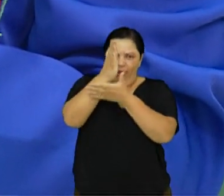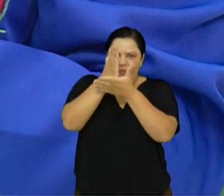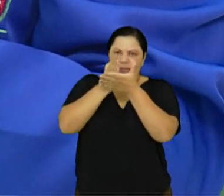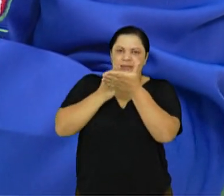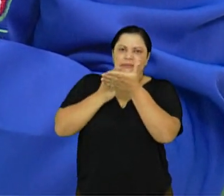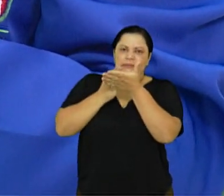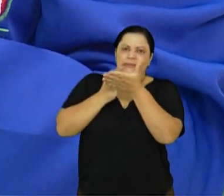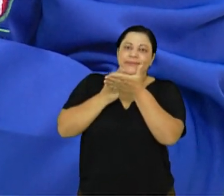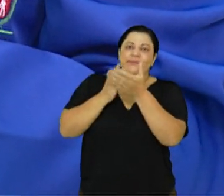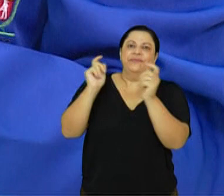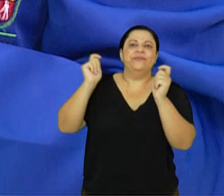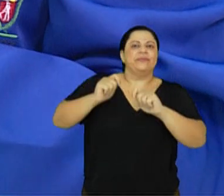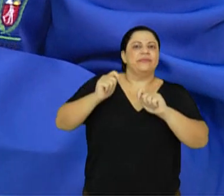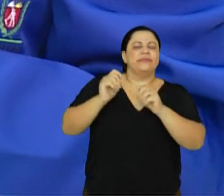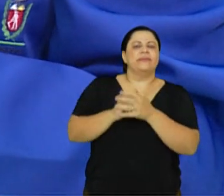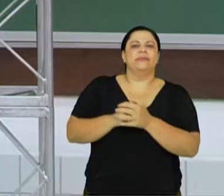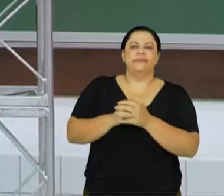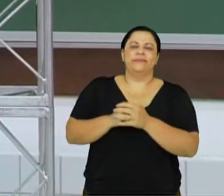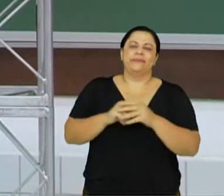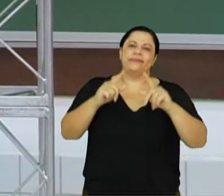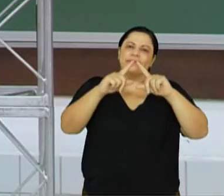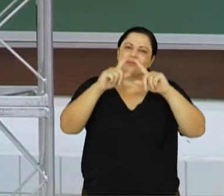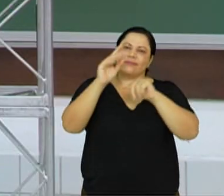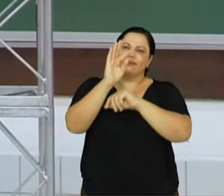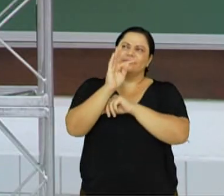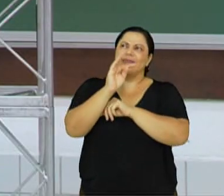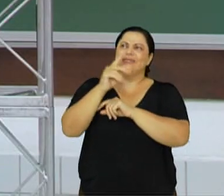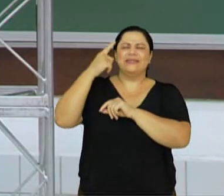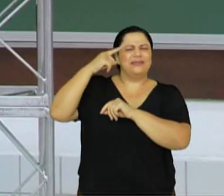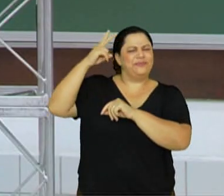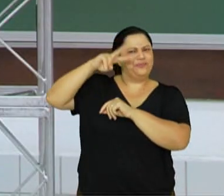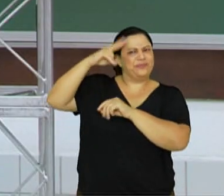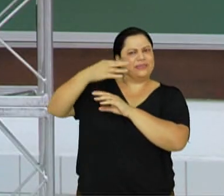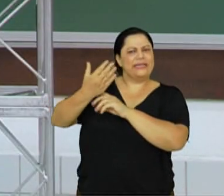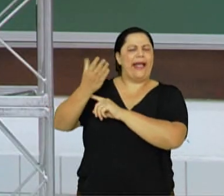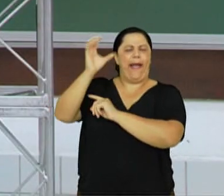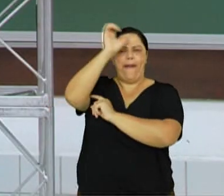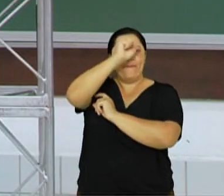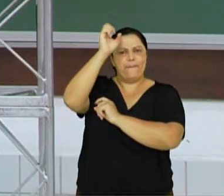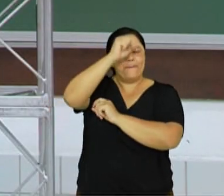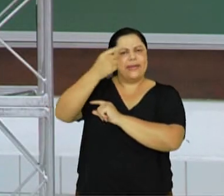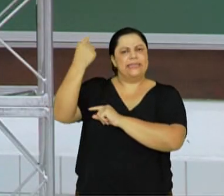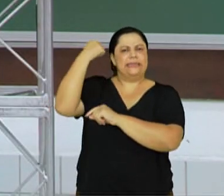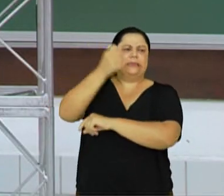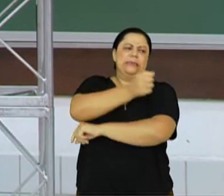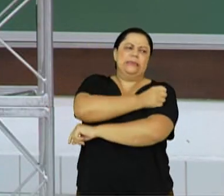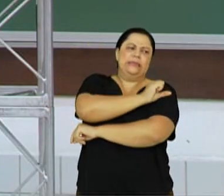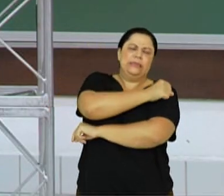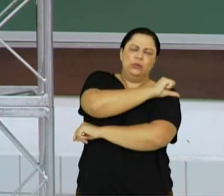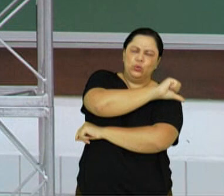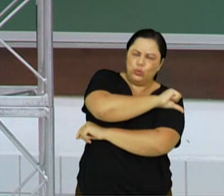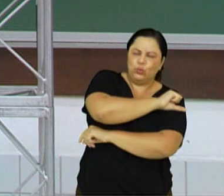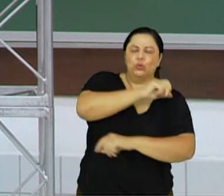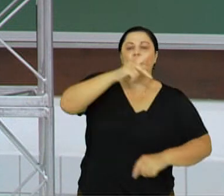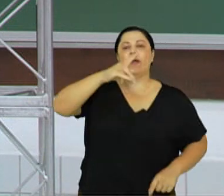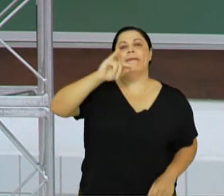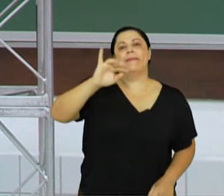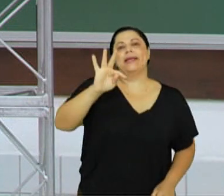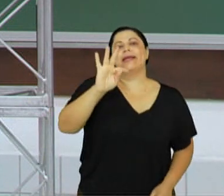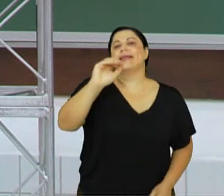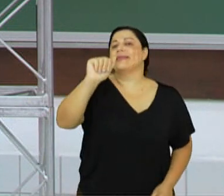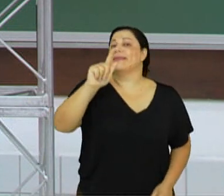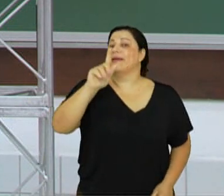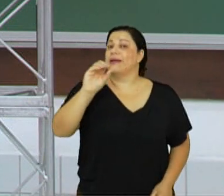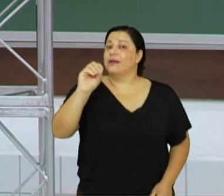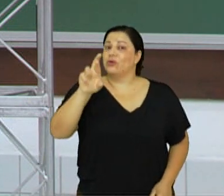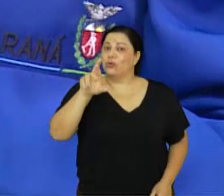maneira é usar o teorema de Pitágoras. Pitágoras a gente aprendeu lá do 6º ao 9º ano e vamos usar ele para sempre na vida. Aqui